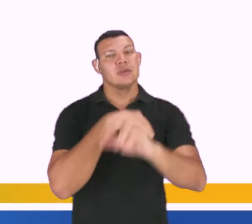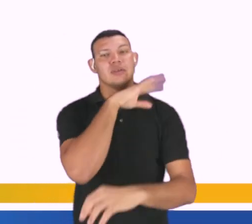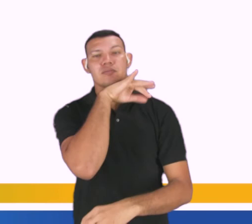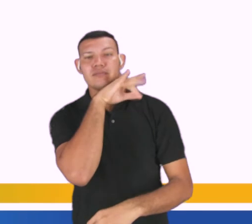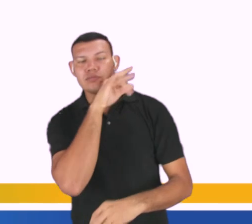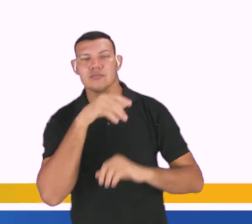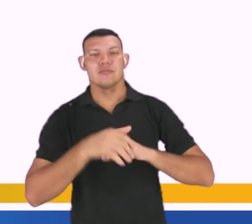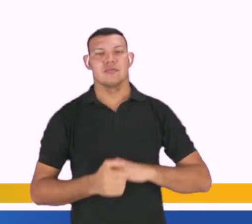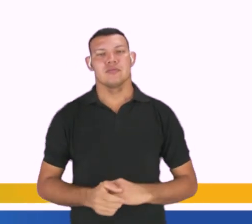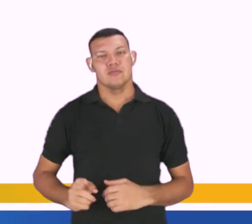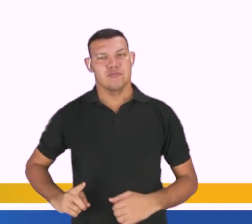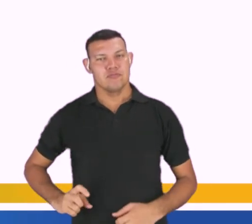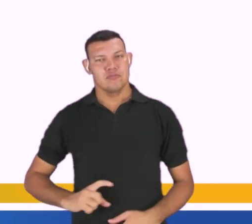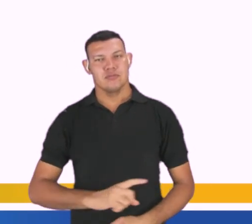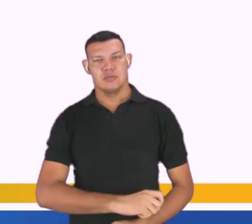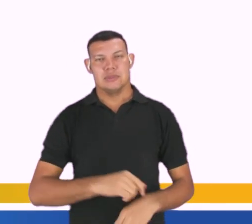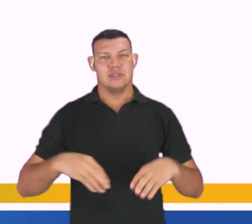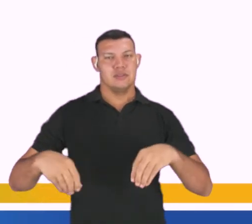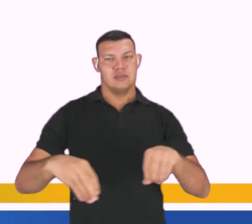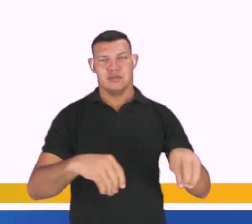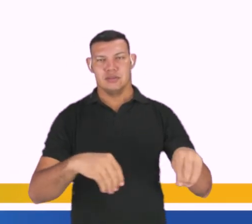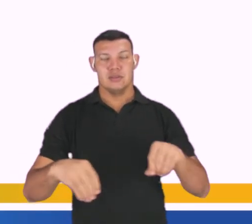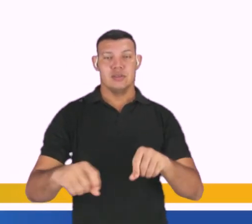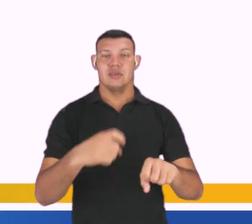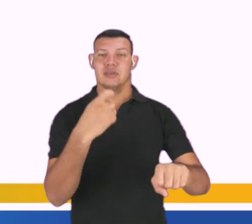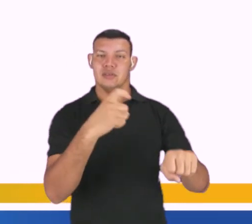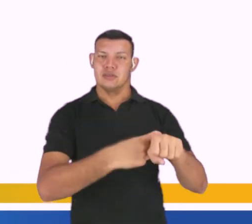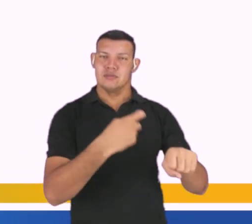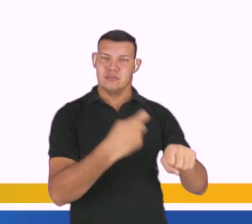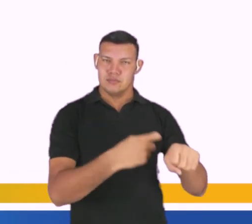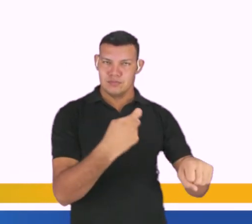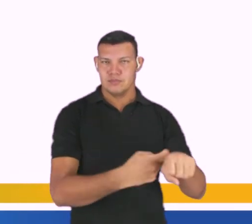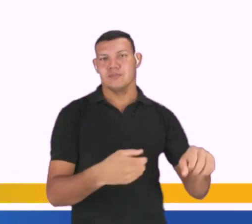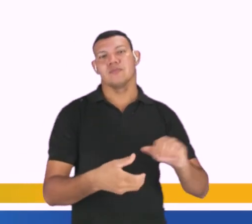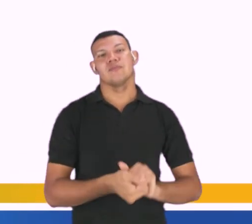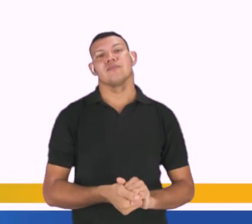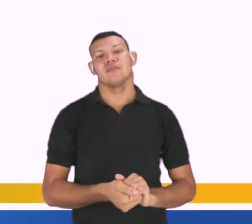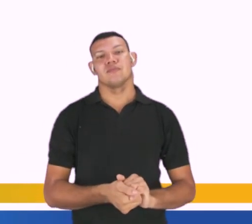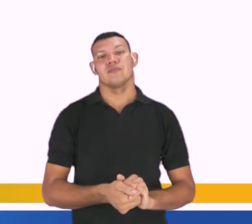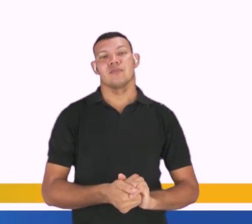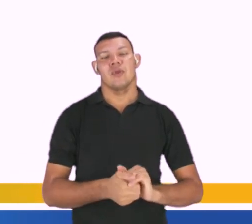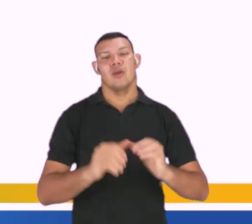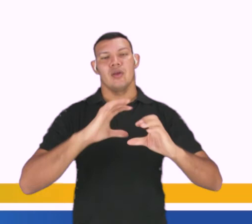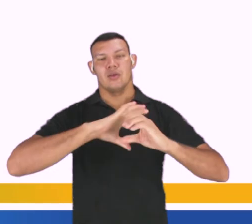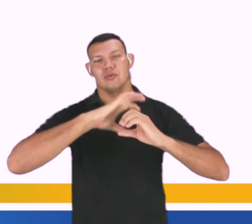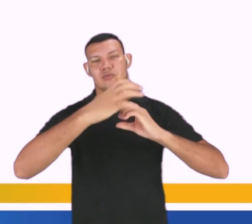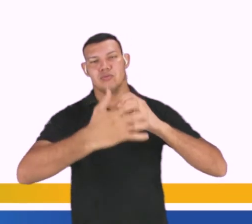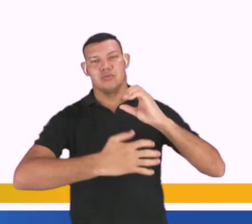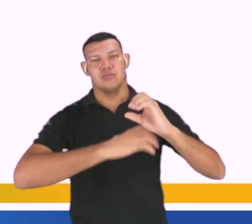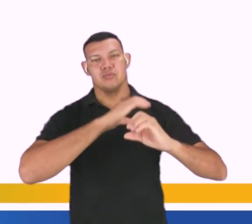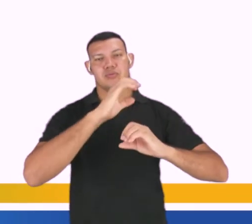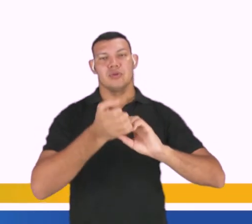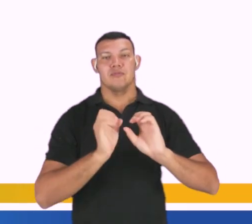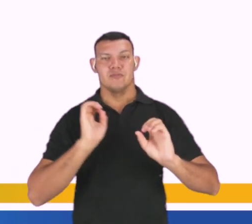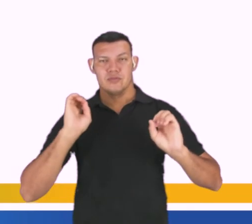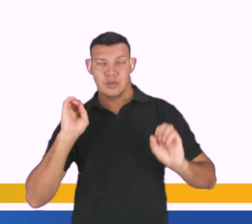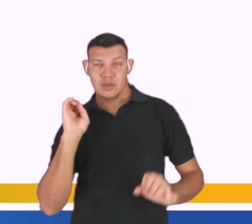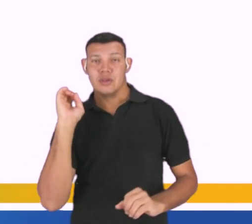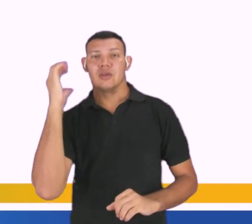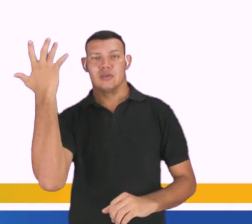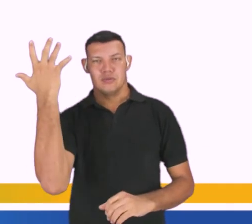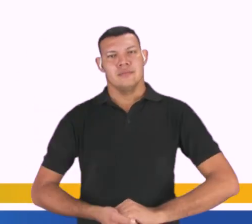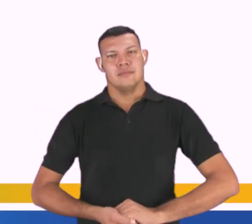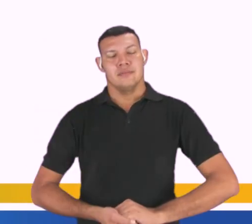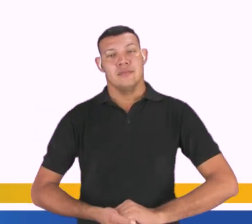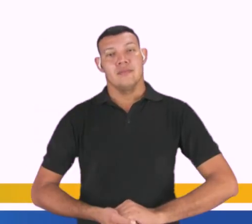micro-organismos, solo, rochas, atmosfera e fenômenos naturais que podem ocorrer em seus